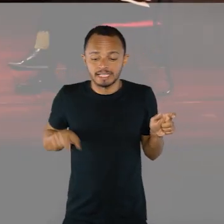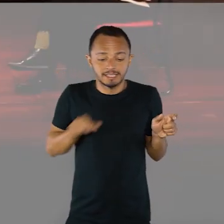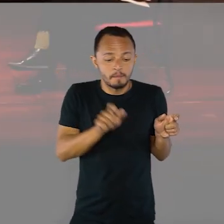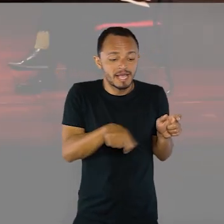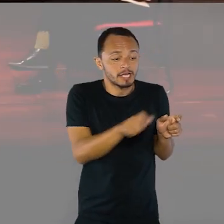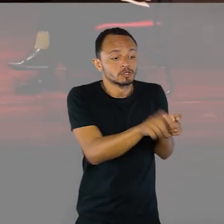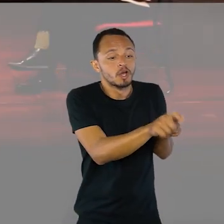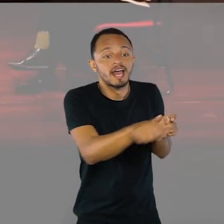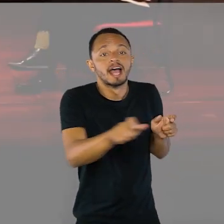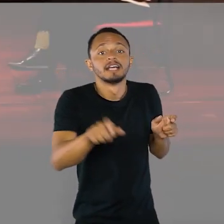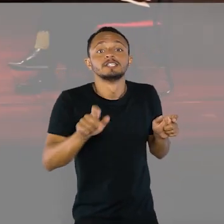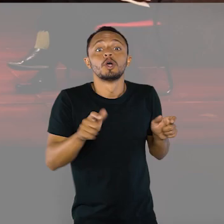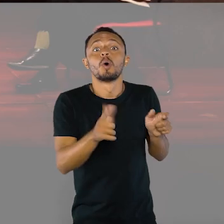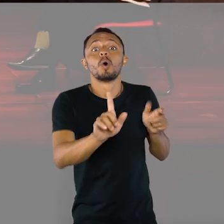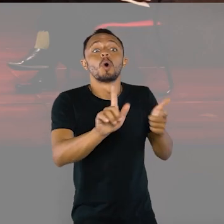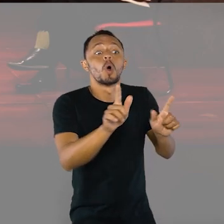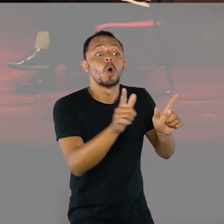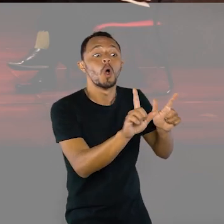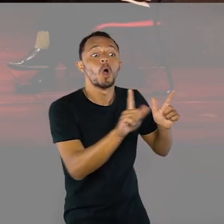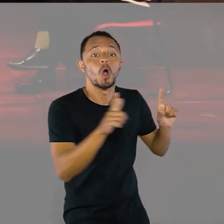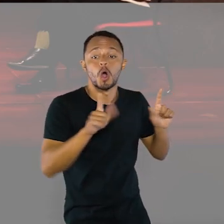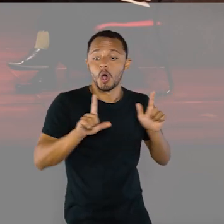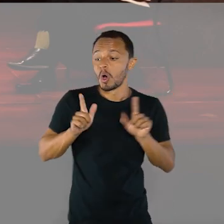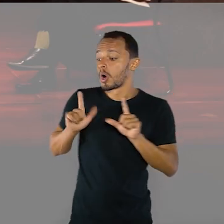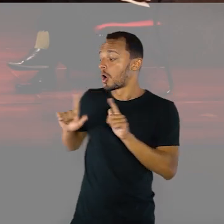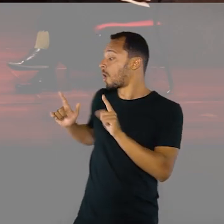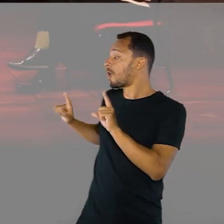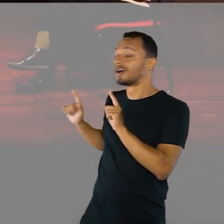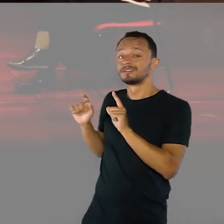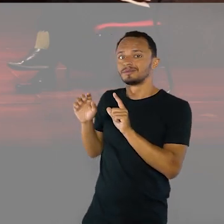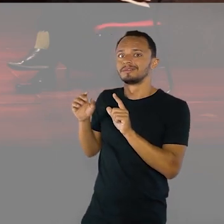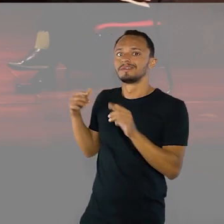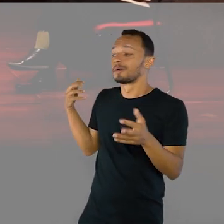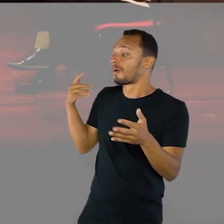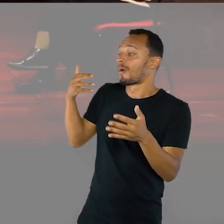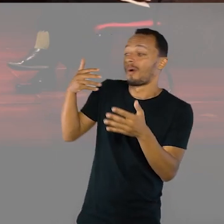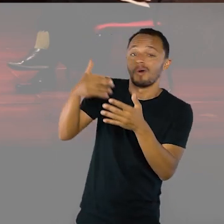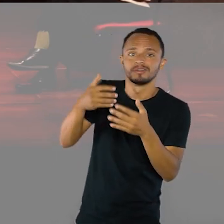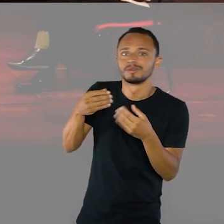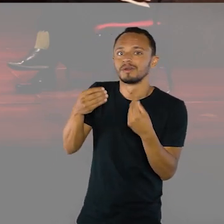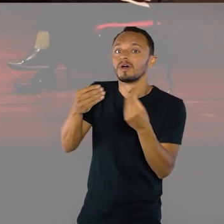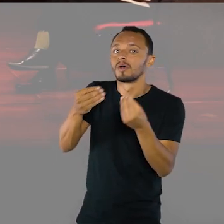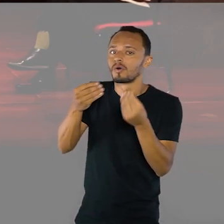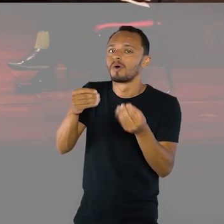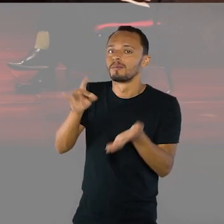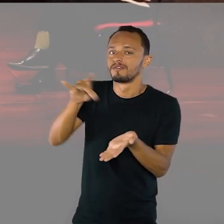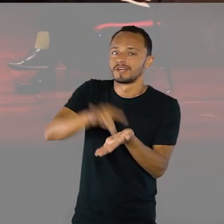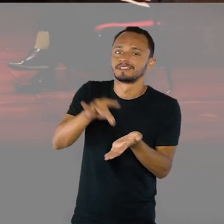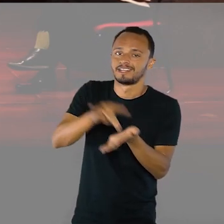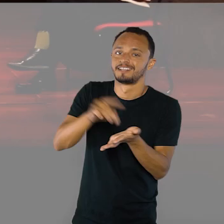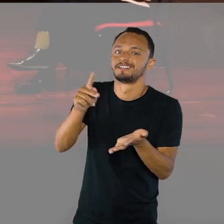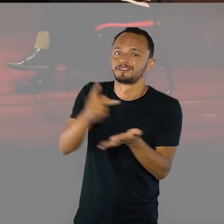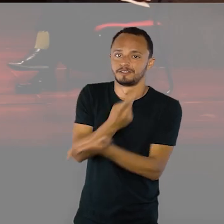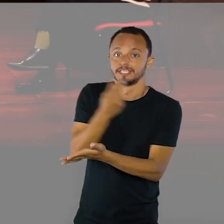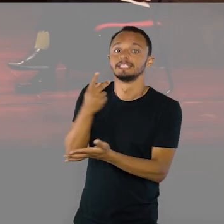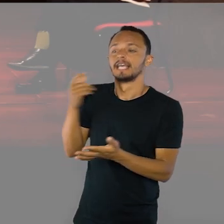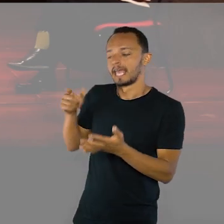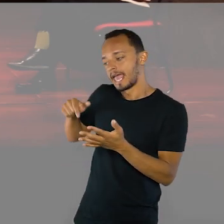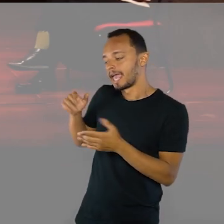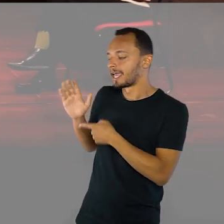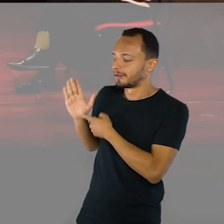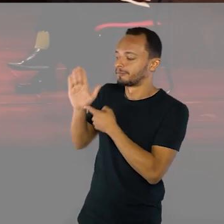fazer nesse capítulo dedicado às outras independências. Acho que pode passar.